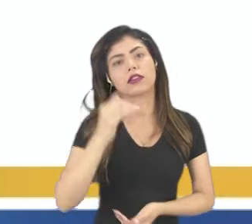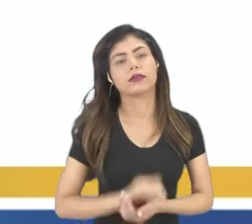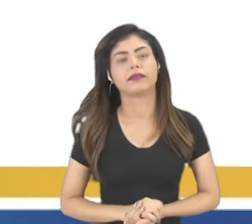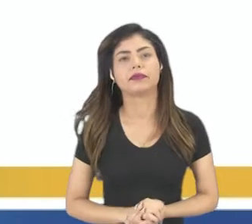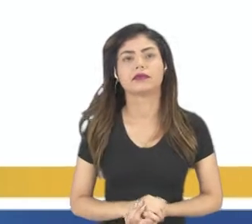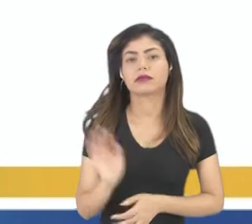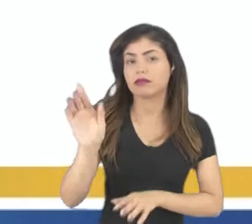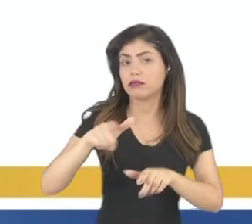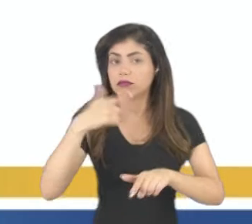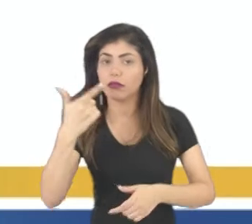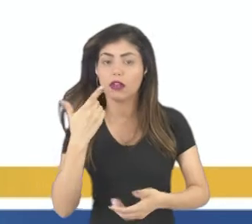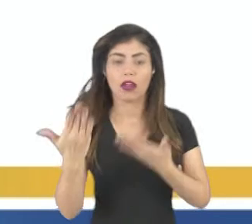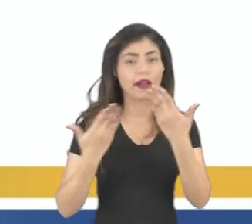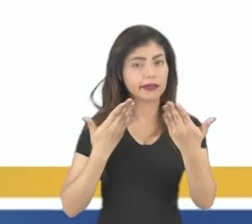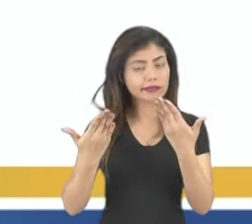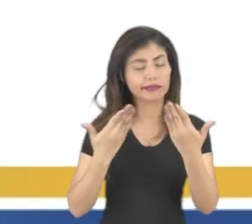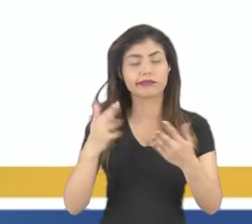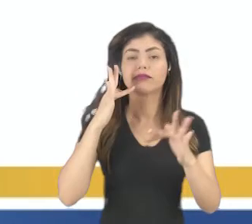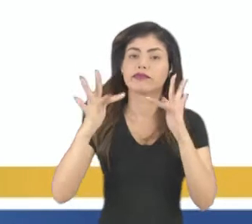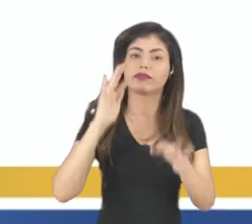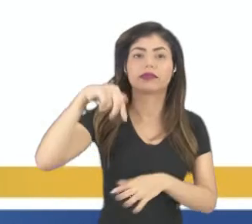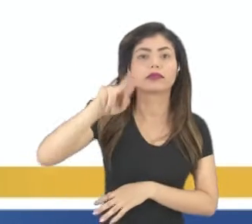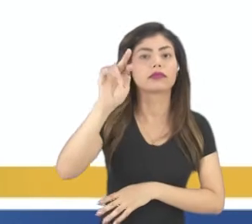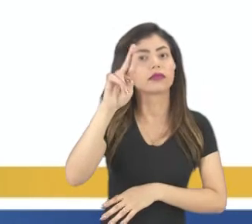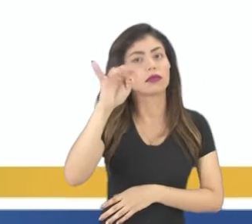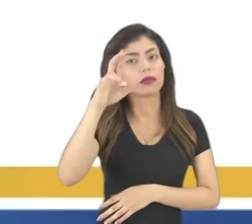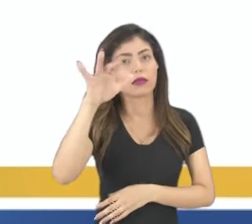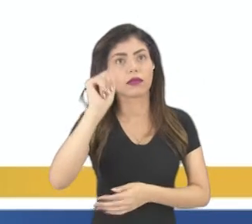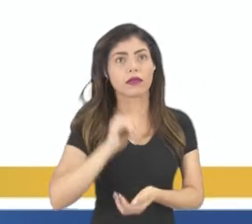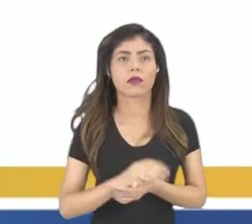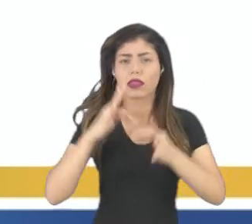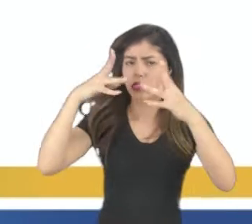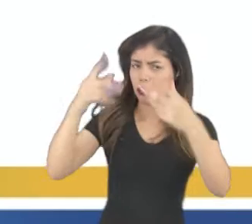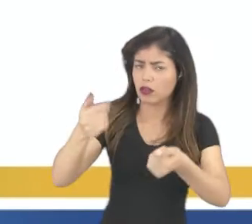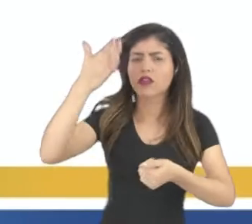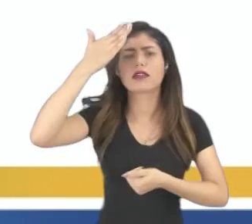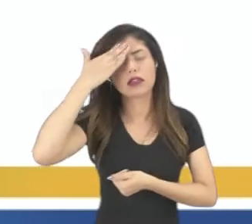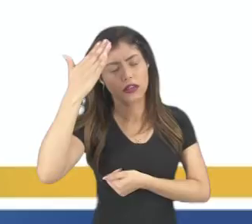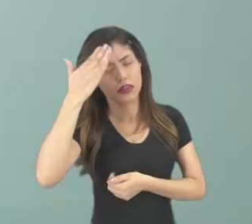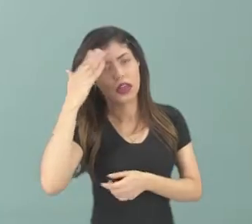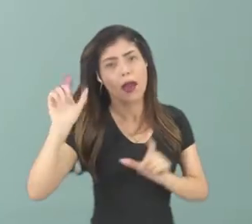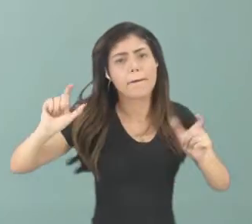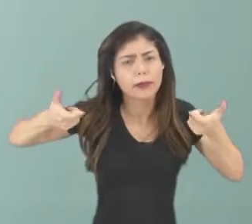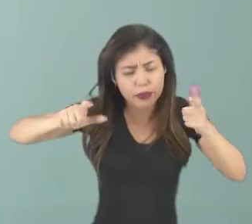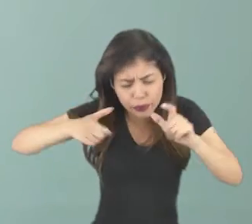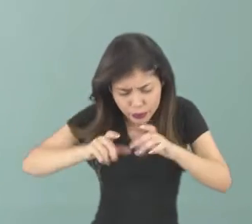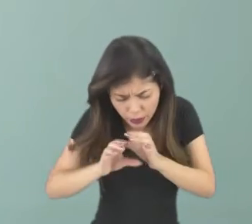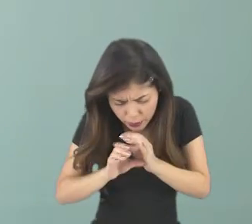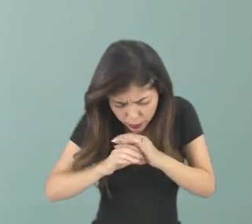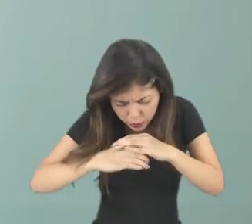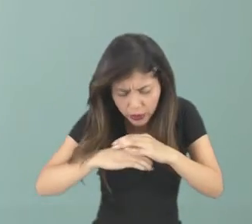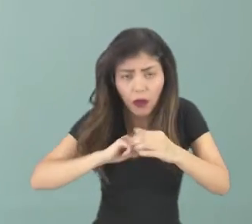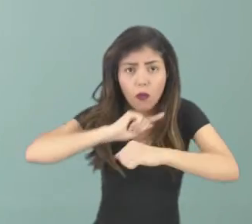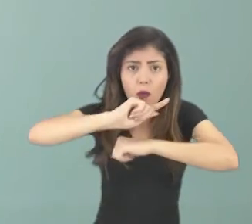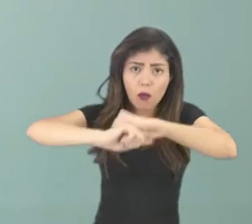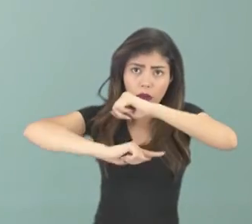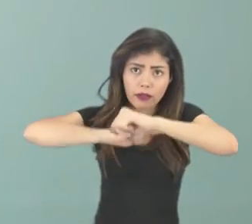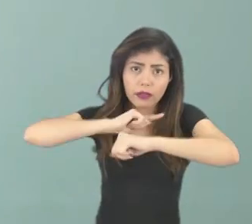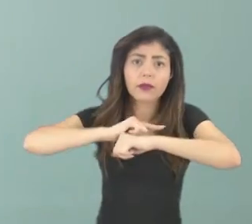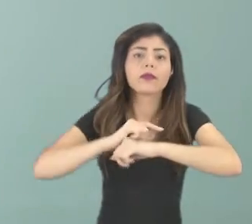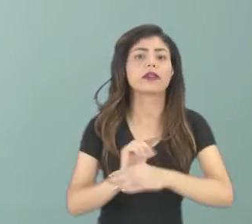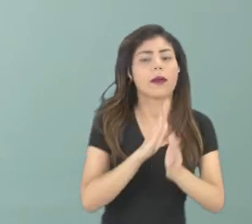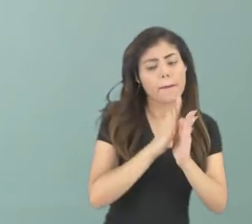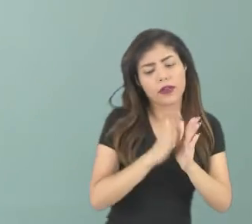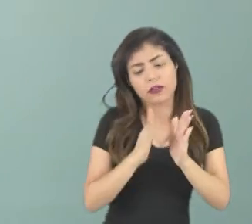relacionados aí nessa área da física quântica então todas elas são que formas de compreender microscopicamente o átomo e a